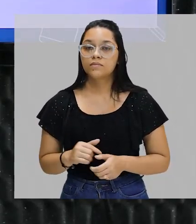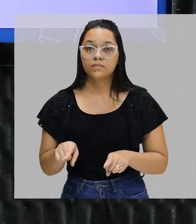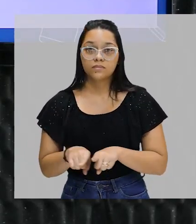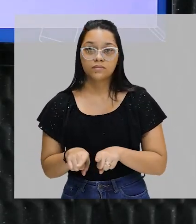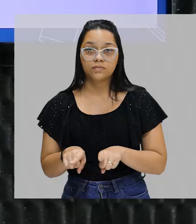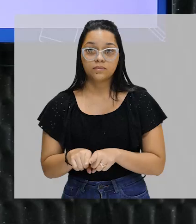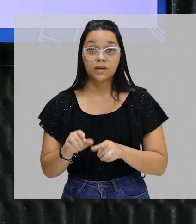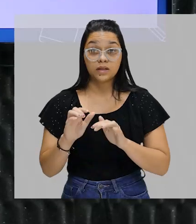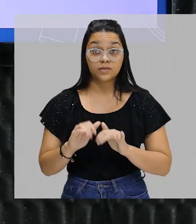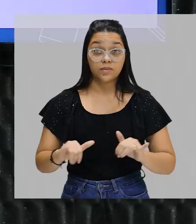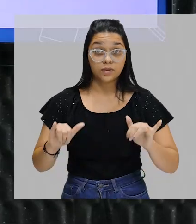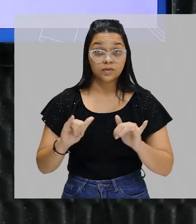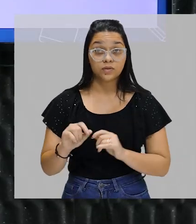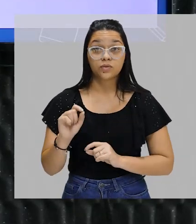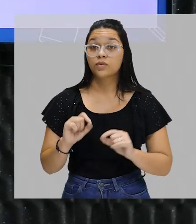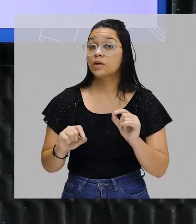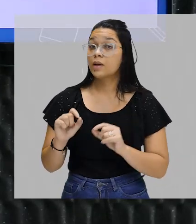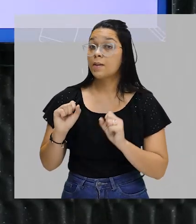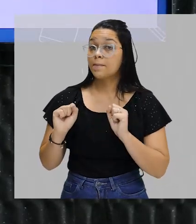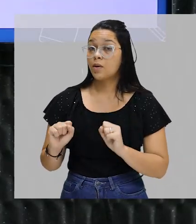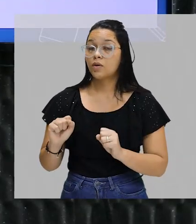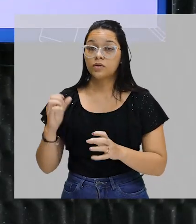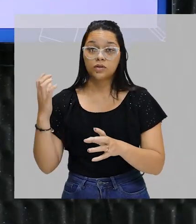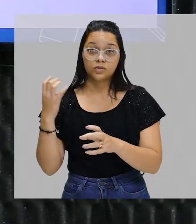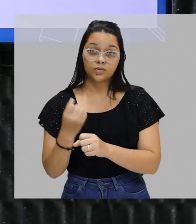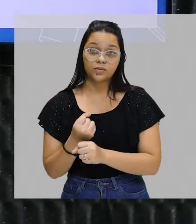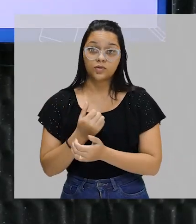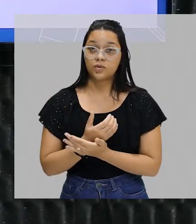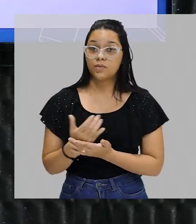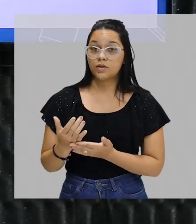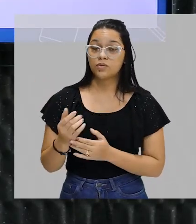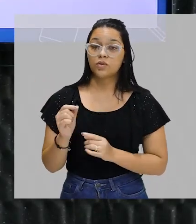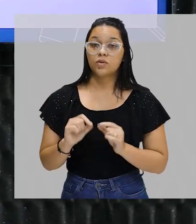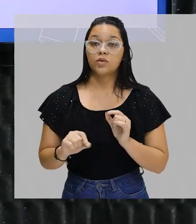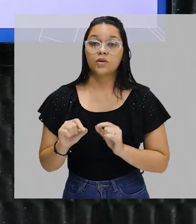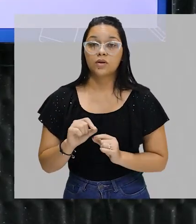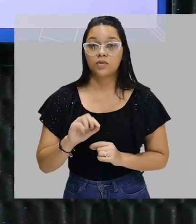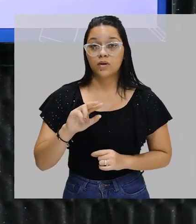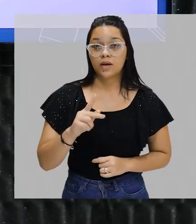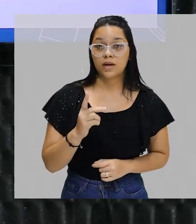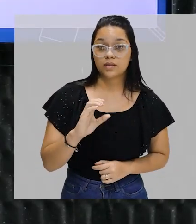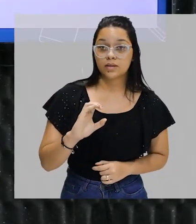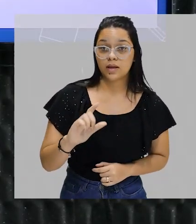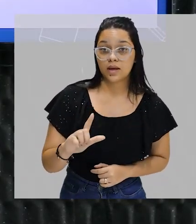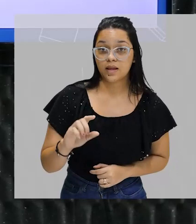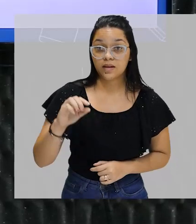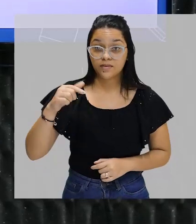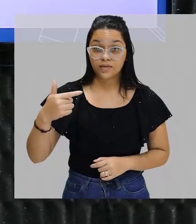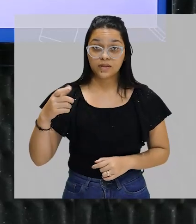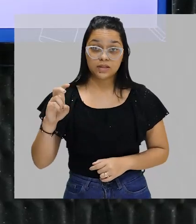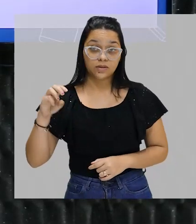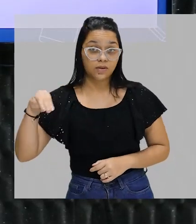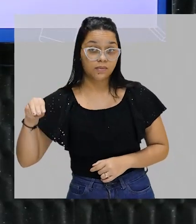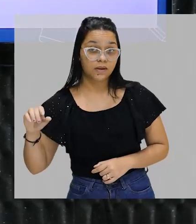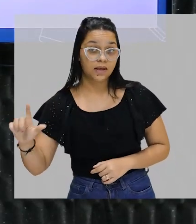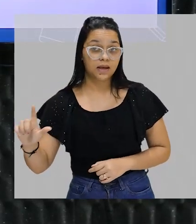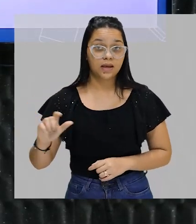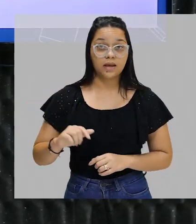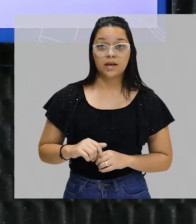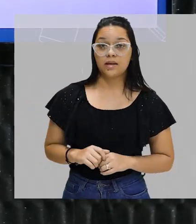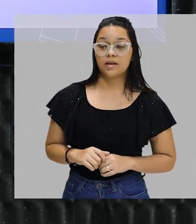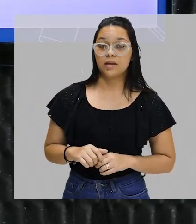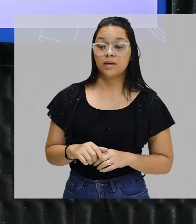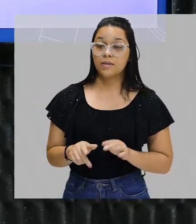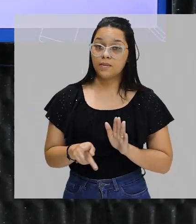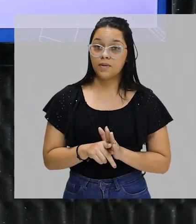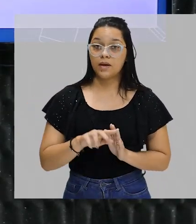As informações iniciais, nós podemos resumir, ó, no início, o volume da HCl, 25 ml, a solução é uma solução